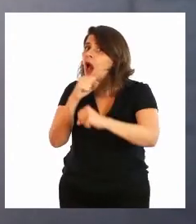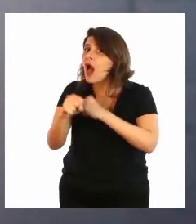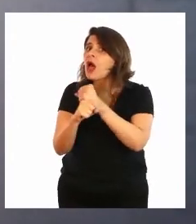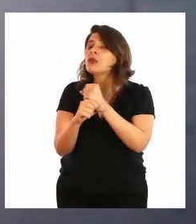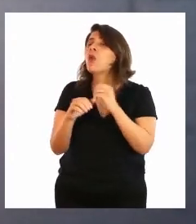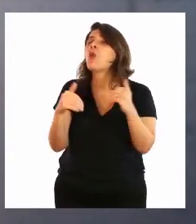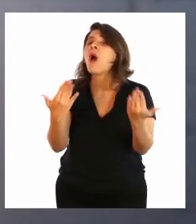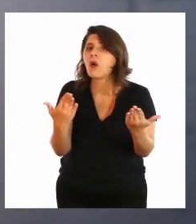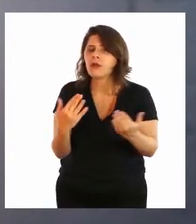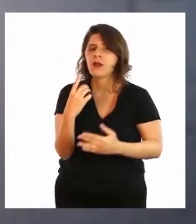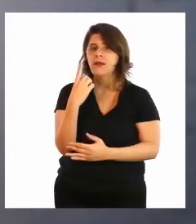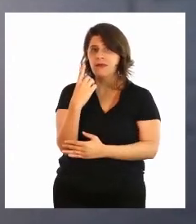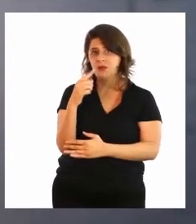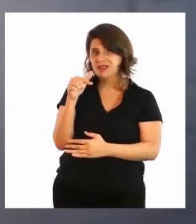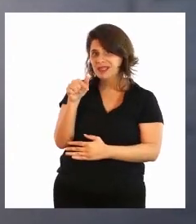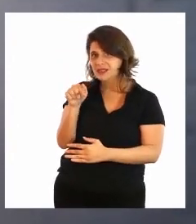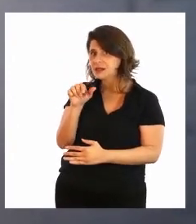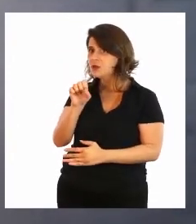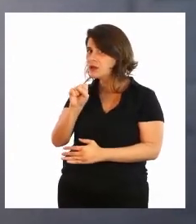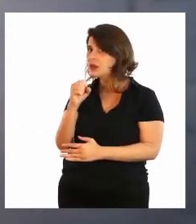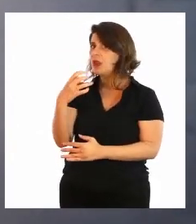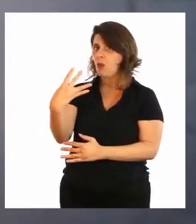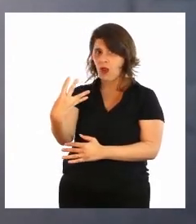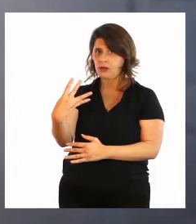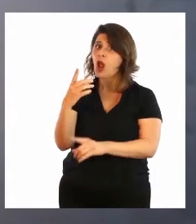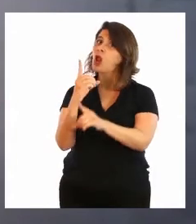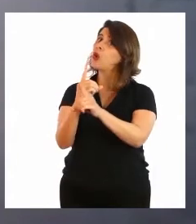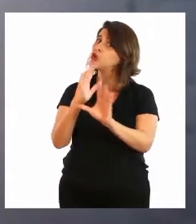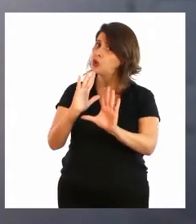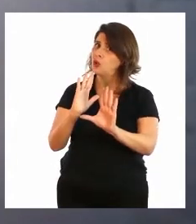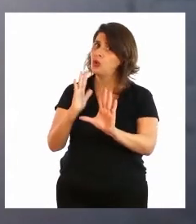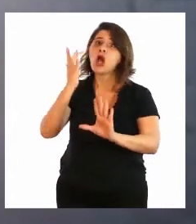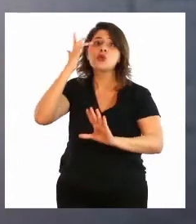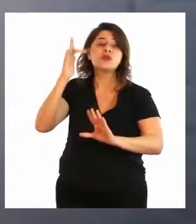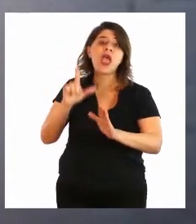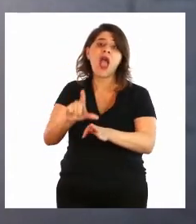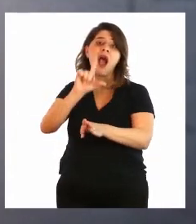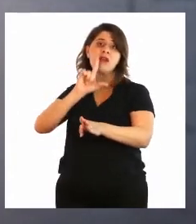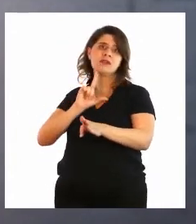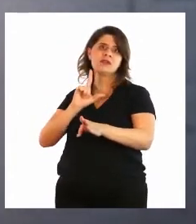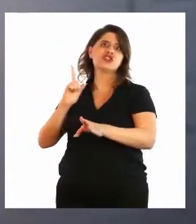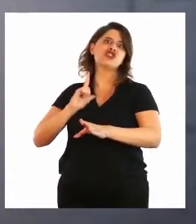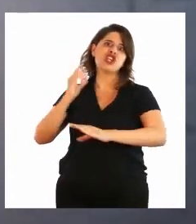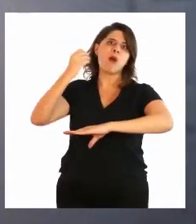1784. Não sei se existe